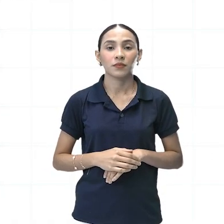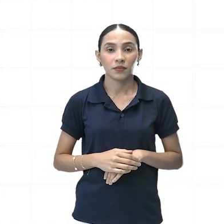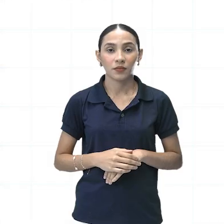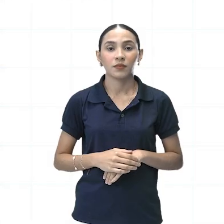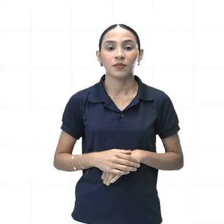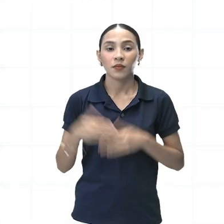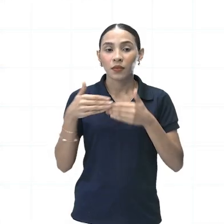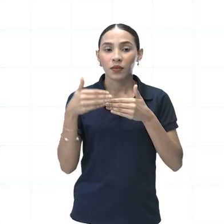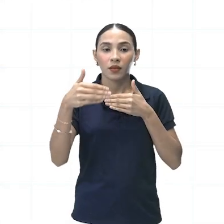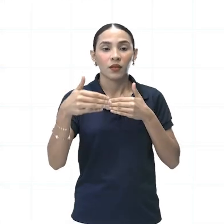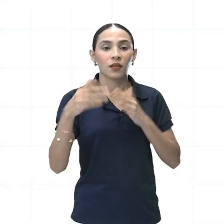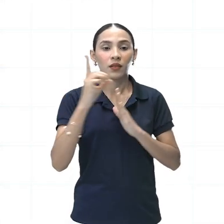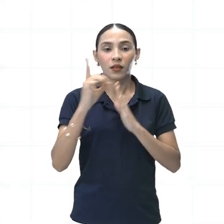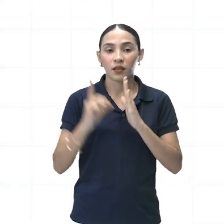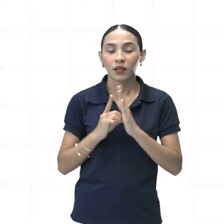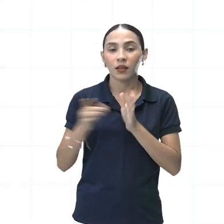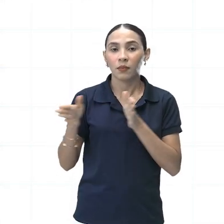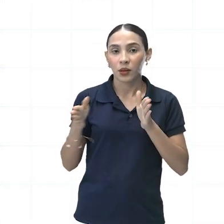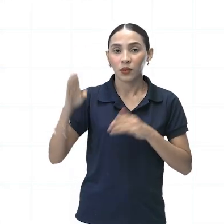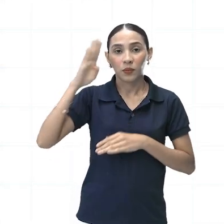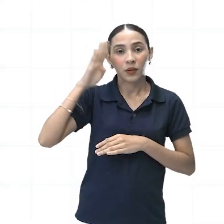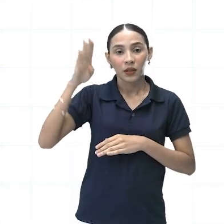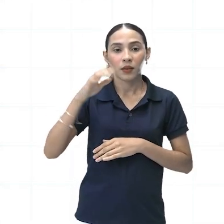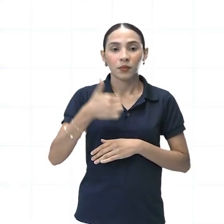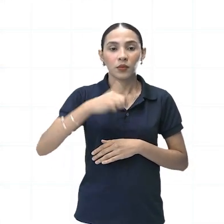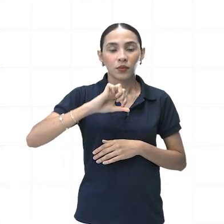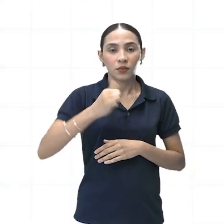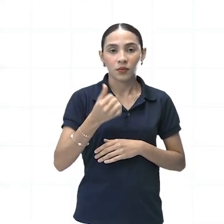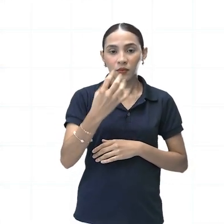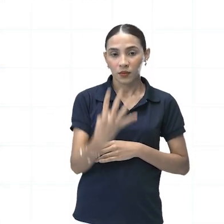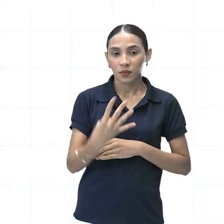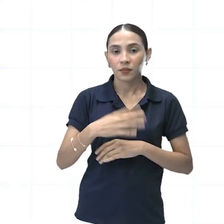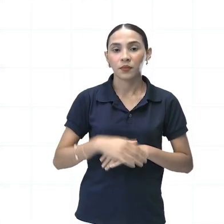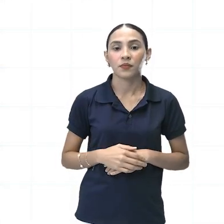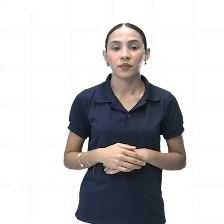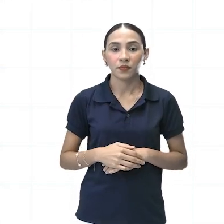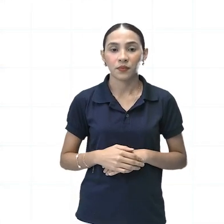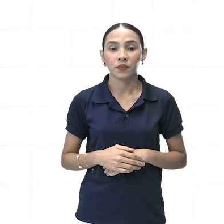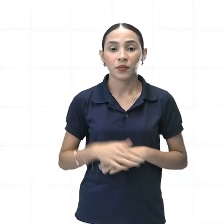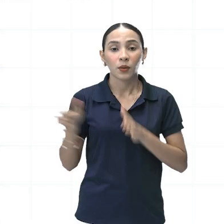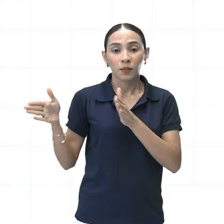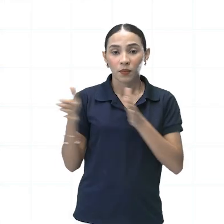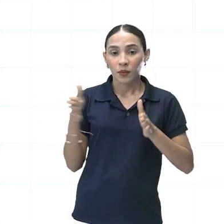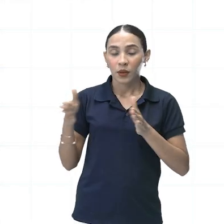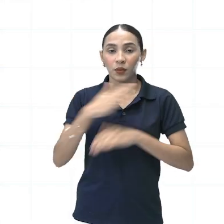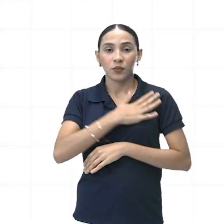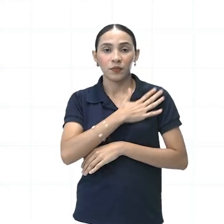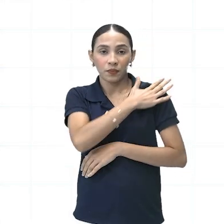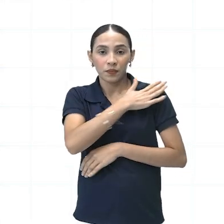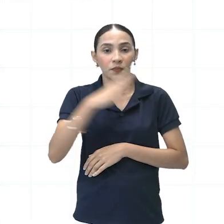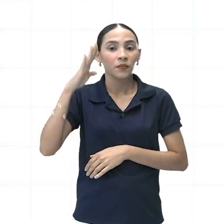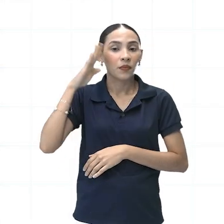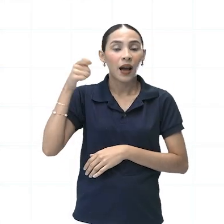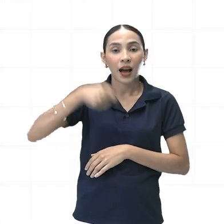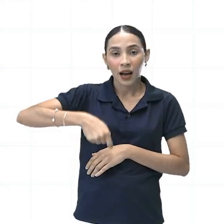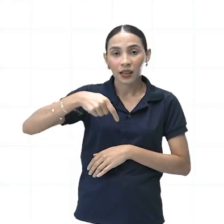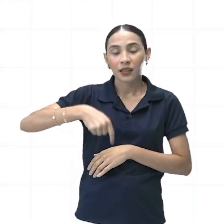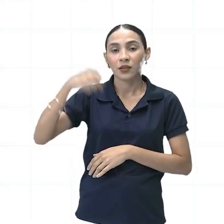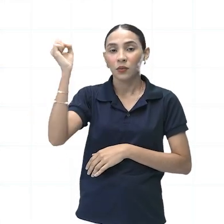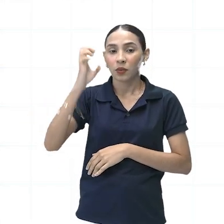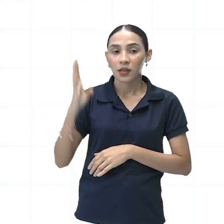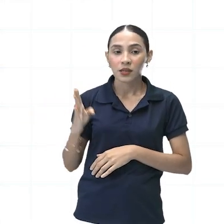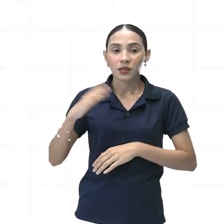a ditadura militar. Então, a partir de 1964, quando a ditadura se instalou no